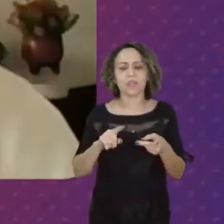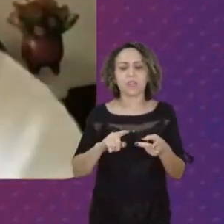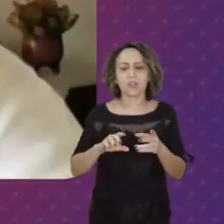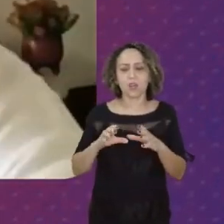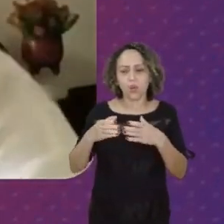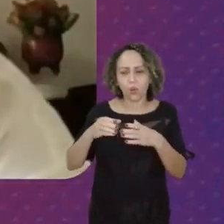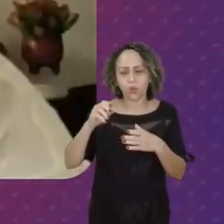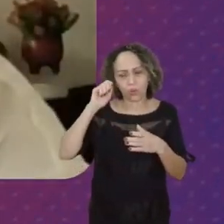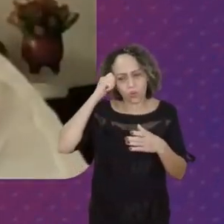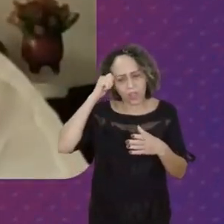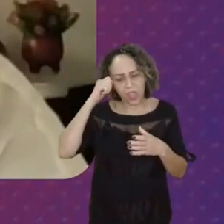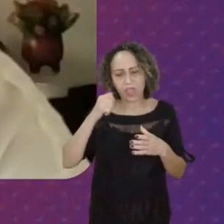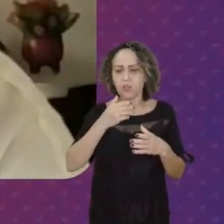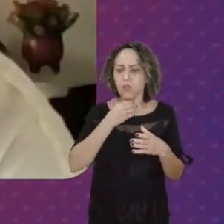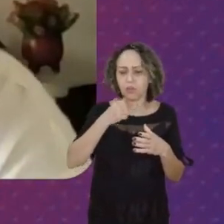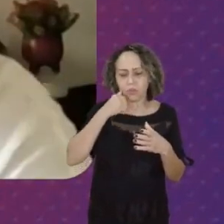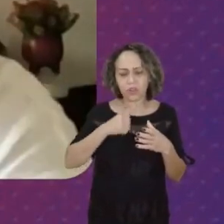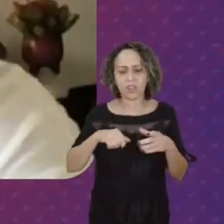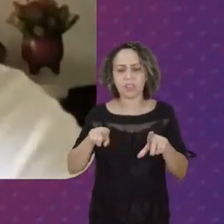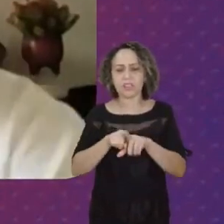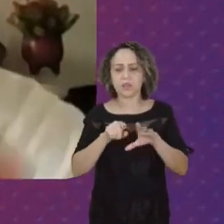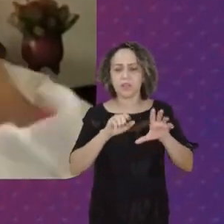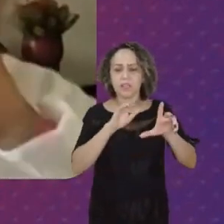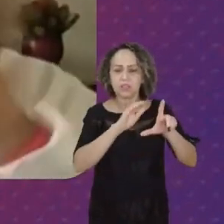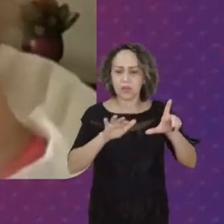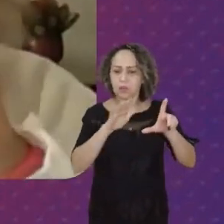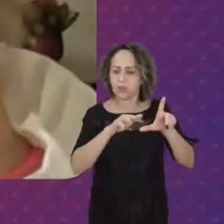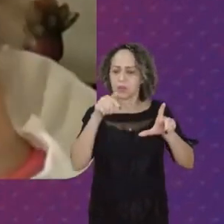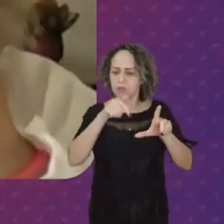negras, do movimento LGBT no PT,